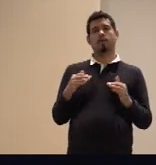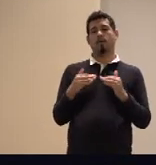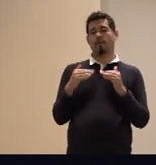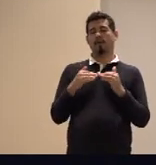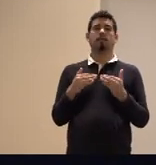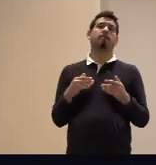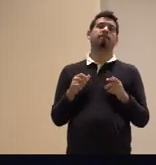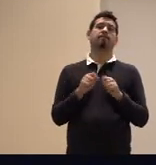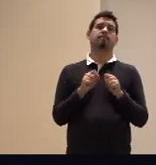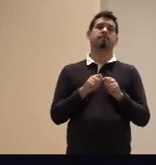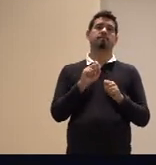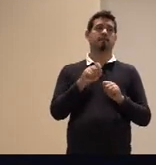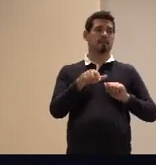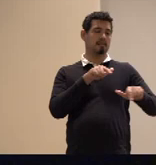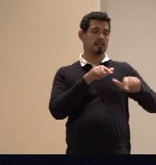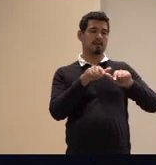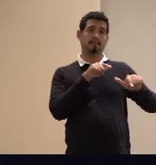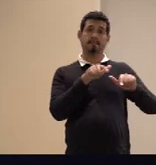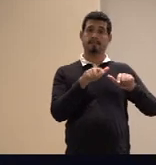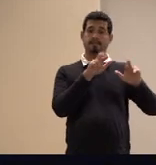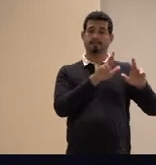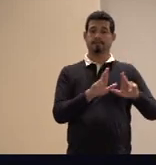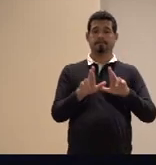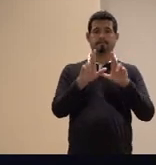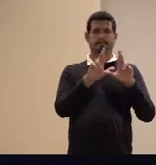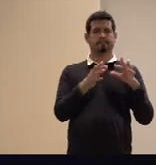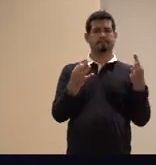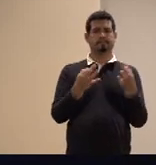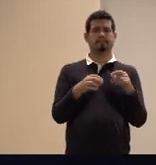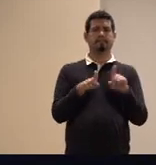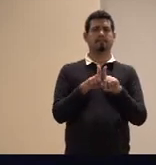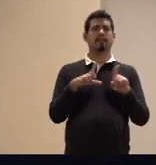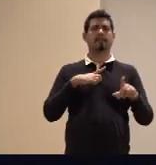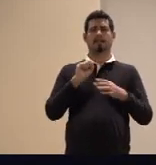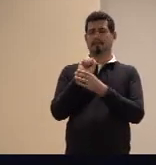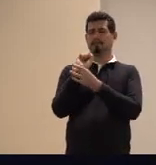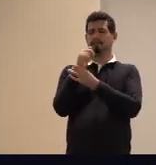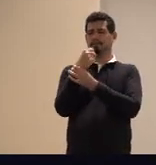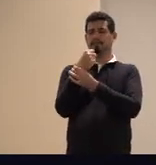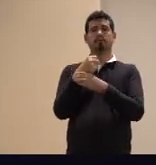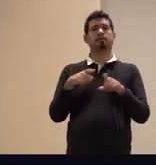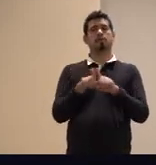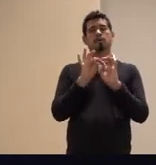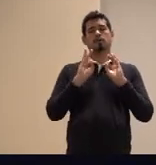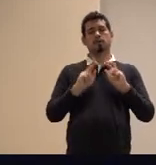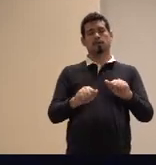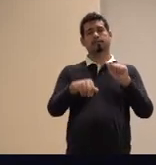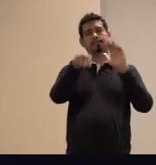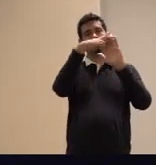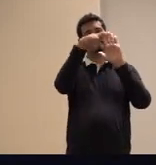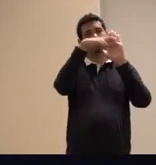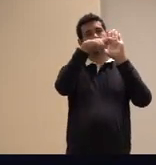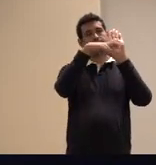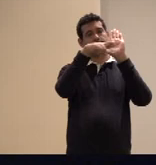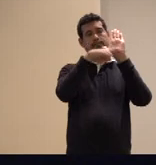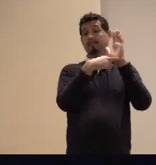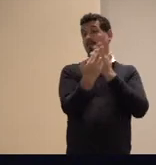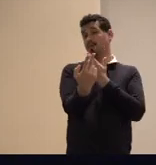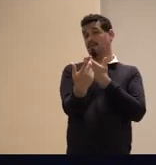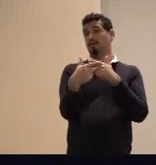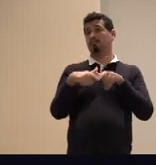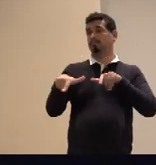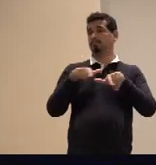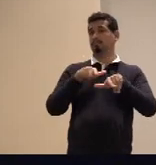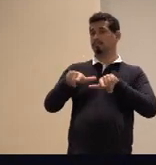vai fazer um serviço regionalizado e que vai garantir todas as regras igual como se fosse um